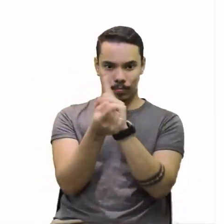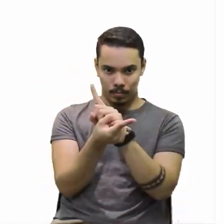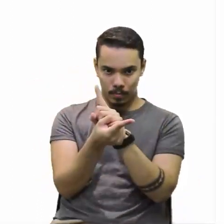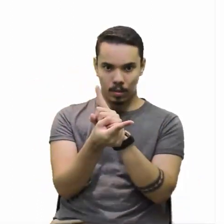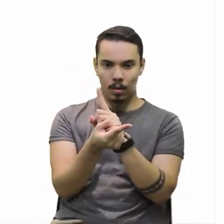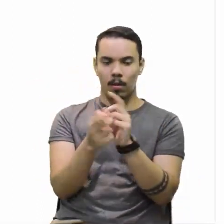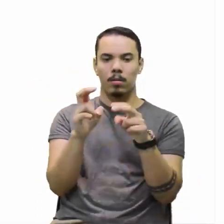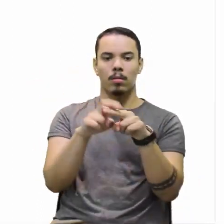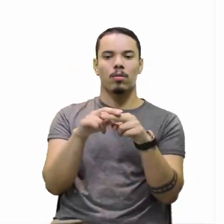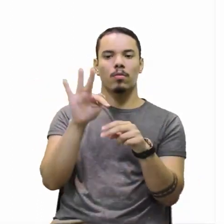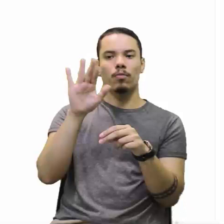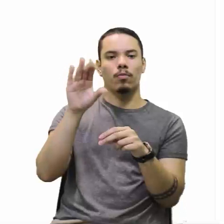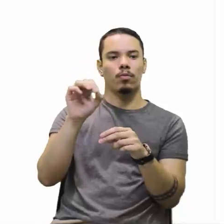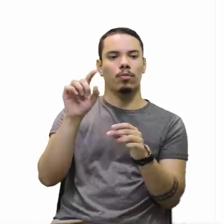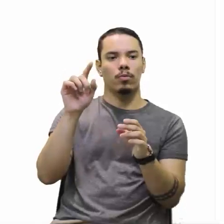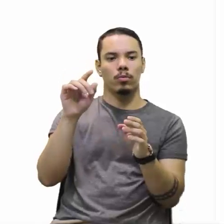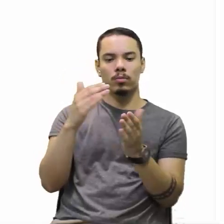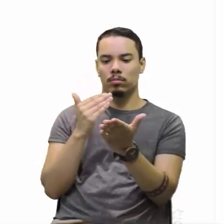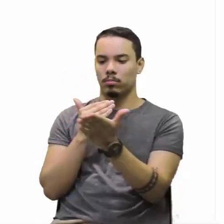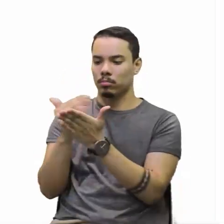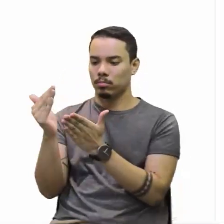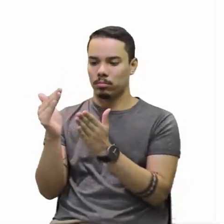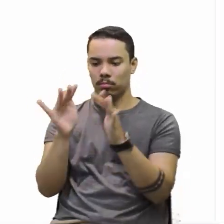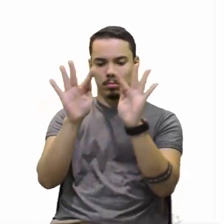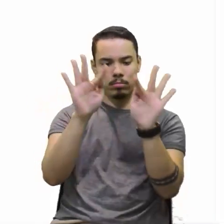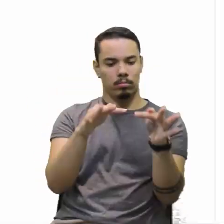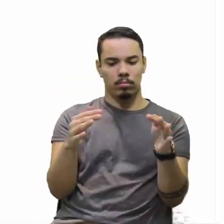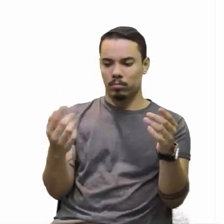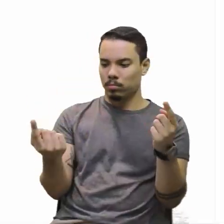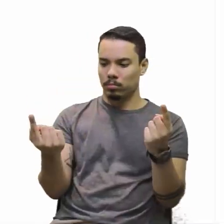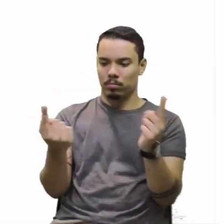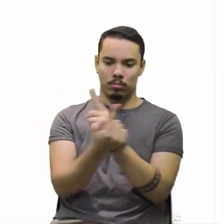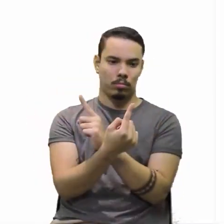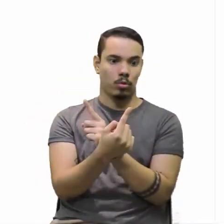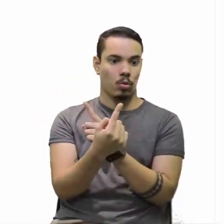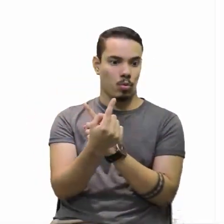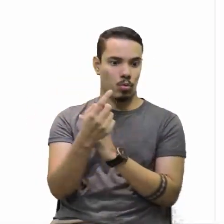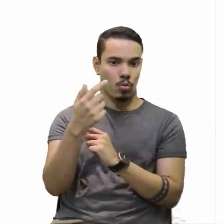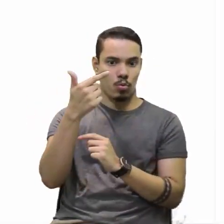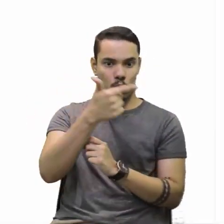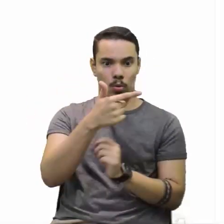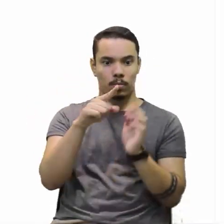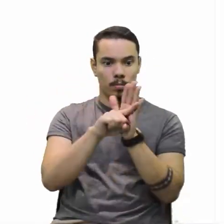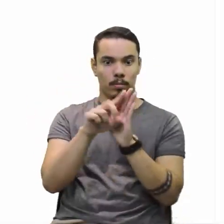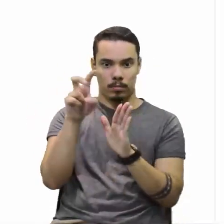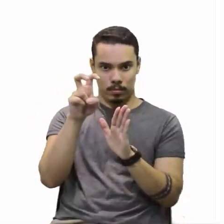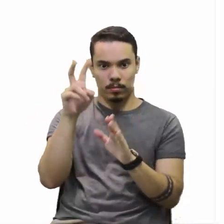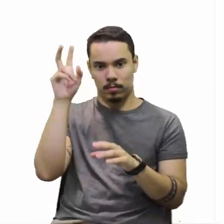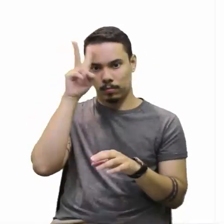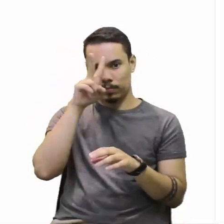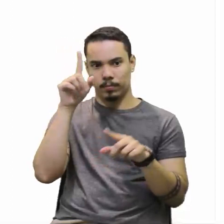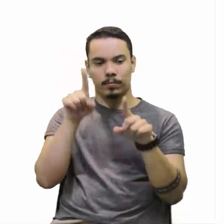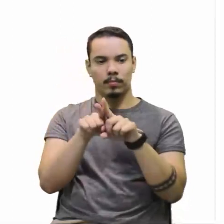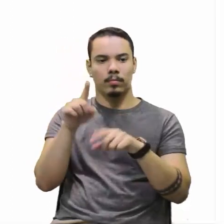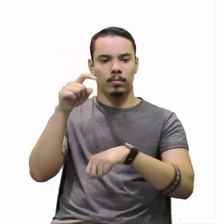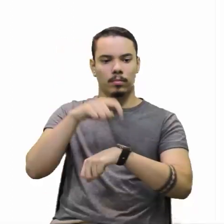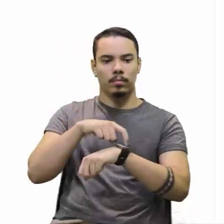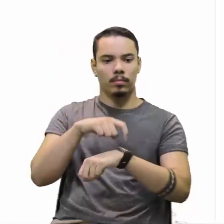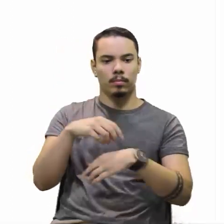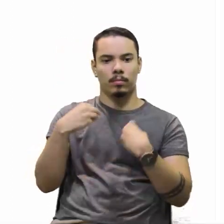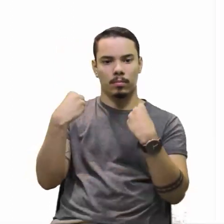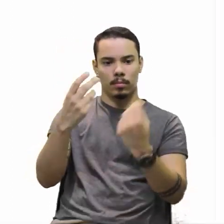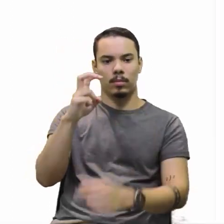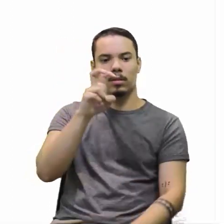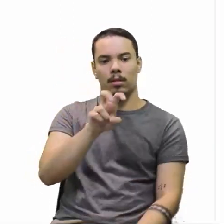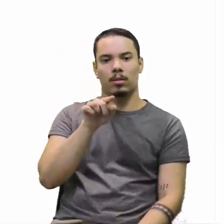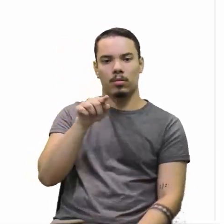fluxo final menos fluxo inicial. 2 menos 5. E, lembrando que aqui foi dado o tempo de 5 vezes 10